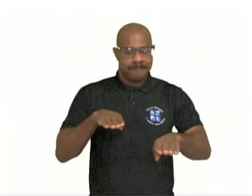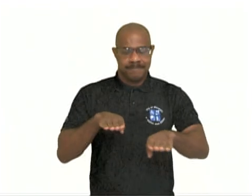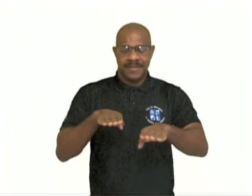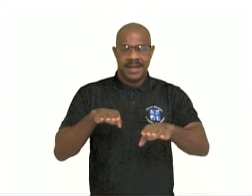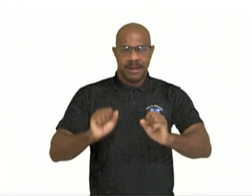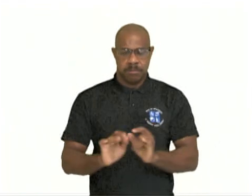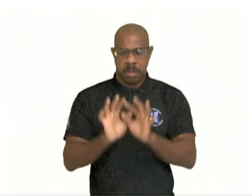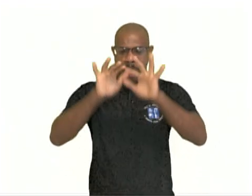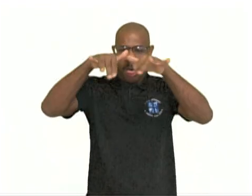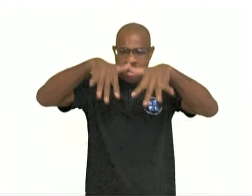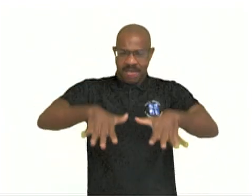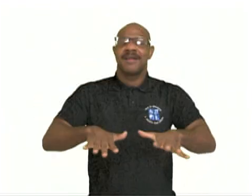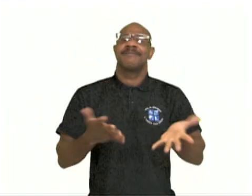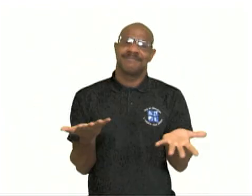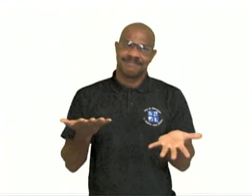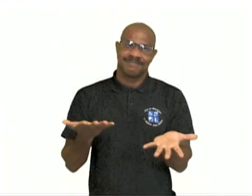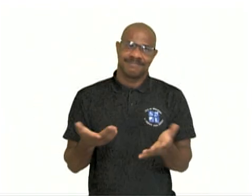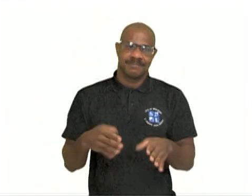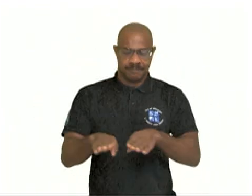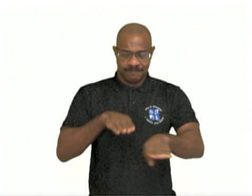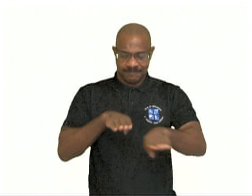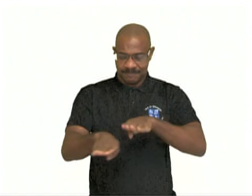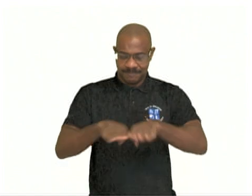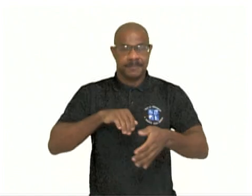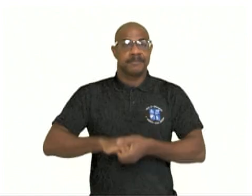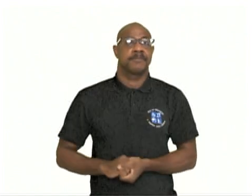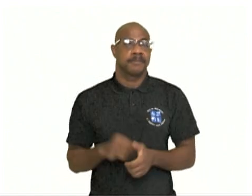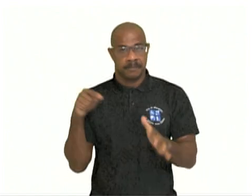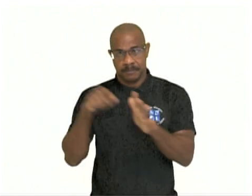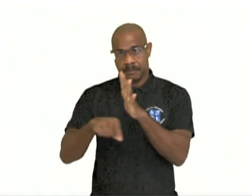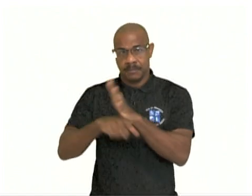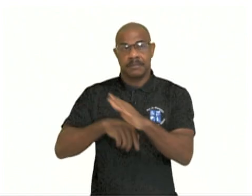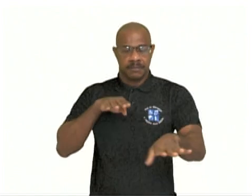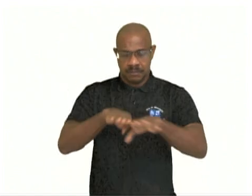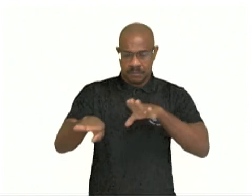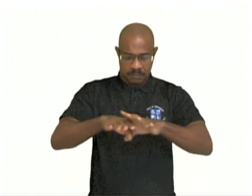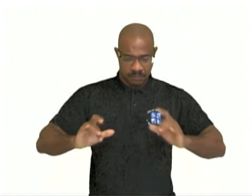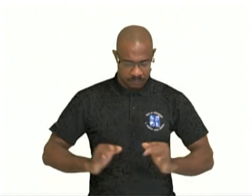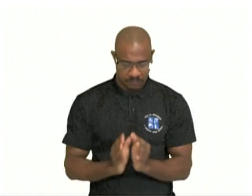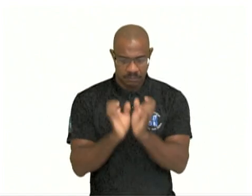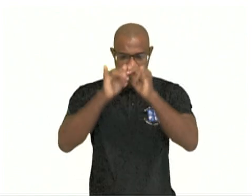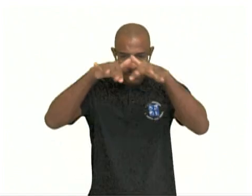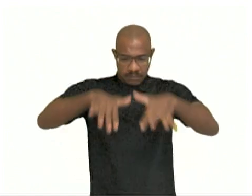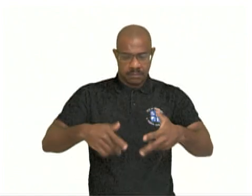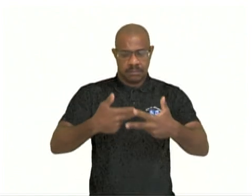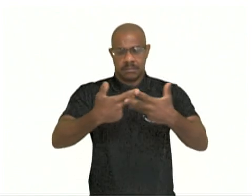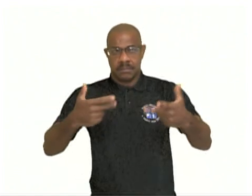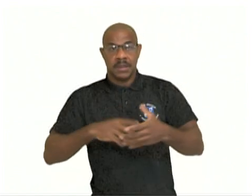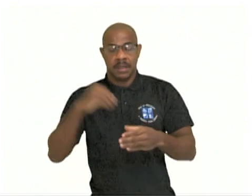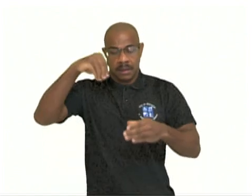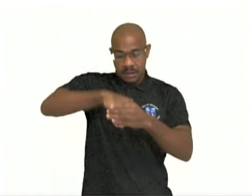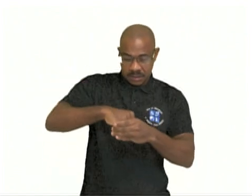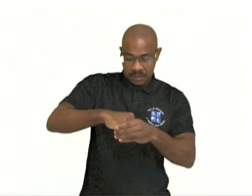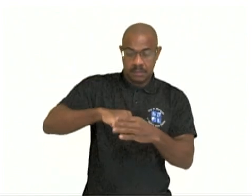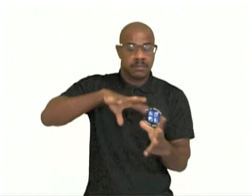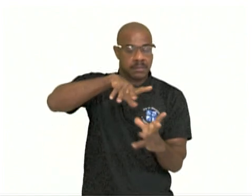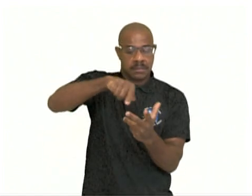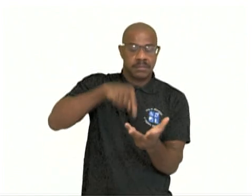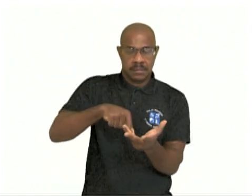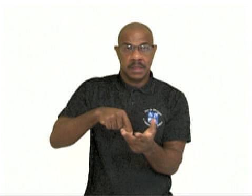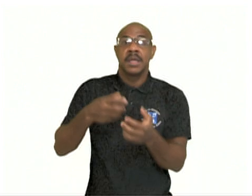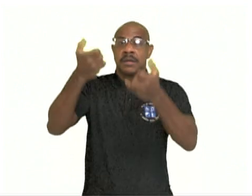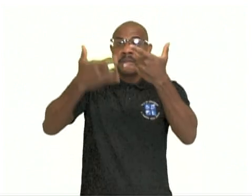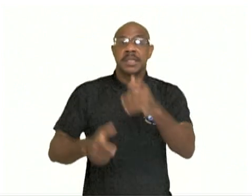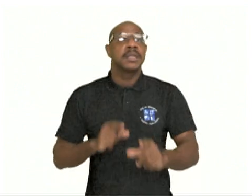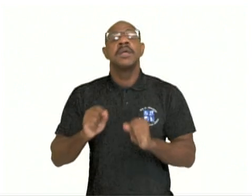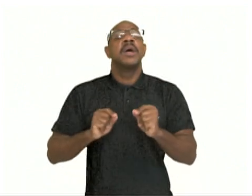aí, perguntinha ali para vocês. Sabemos que o tectonismo, vulcanismo e terremoto são agentes internos da Terra.